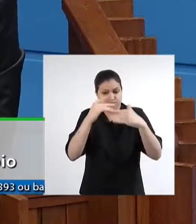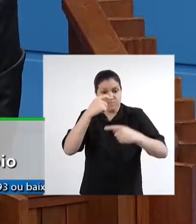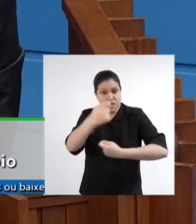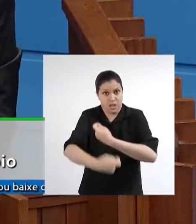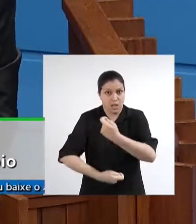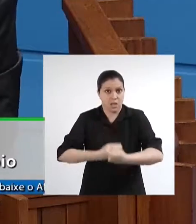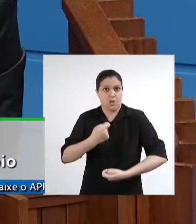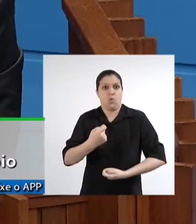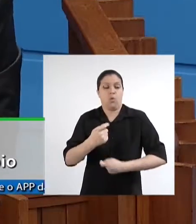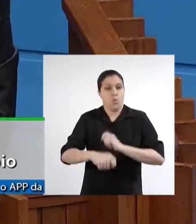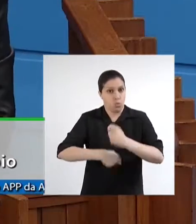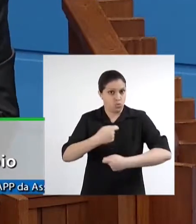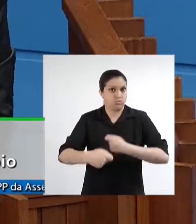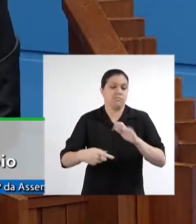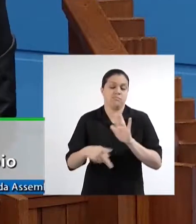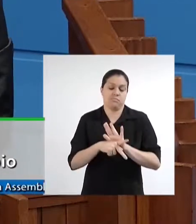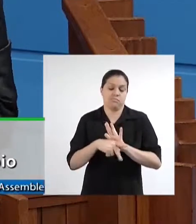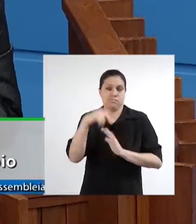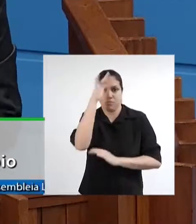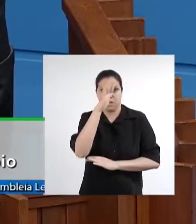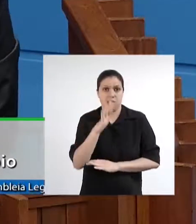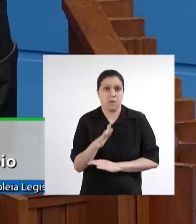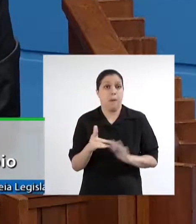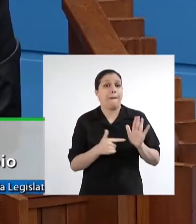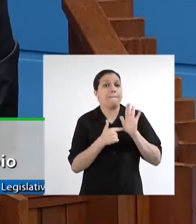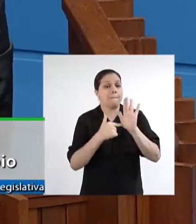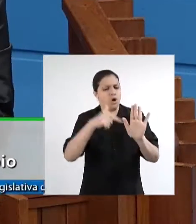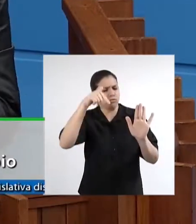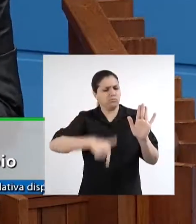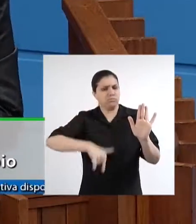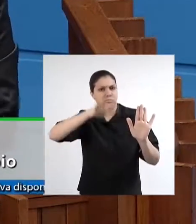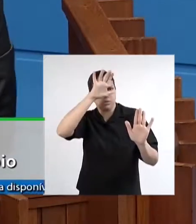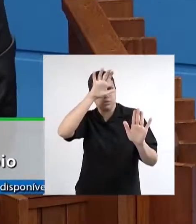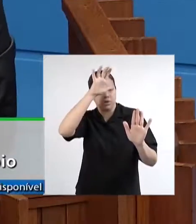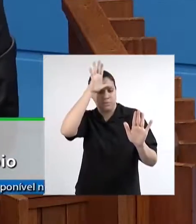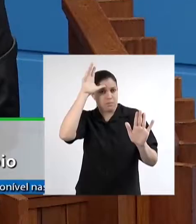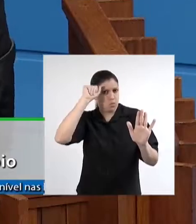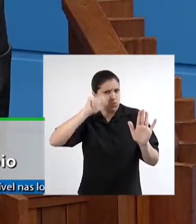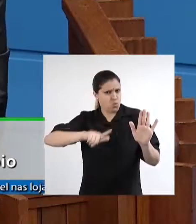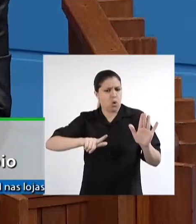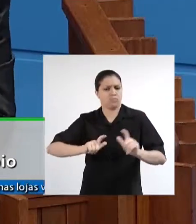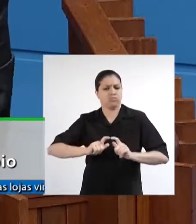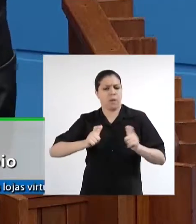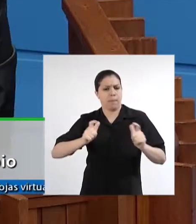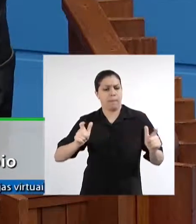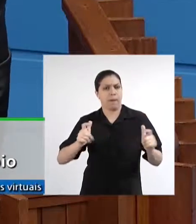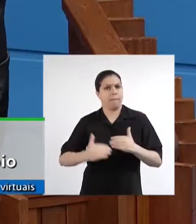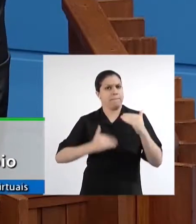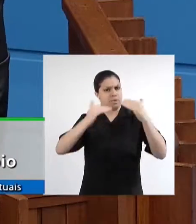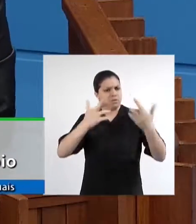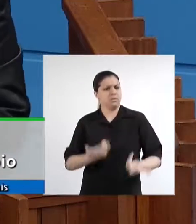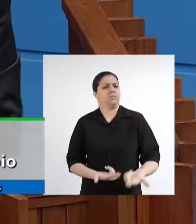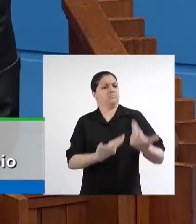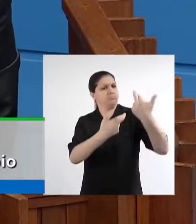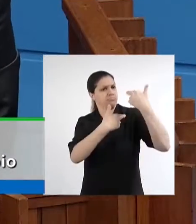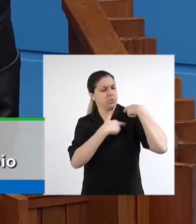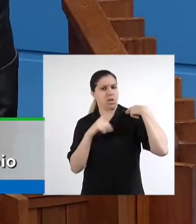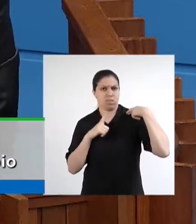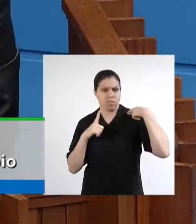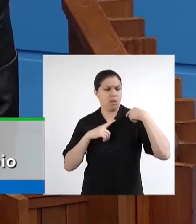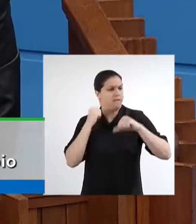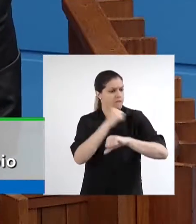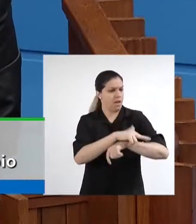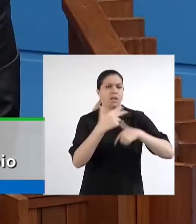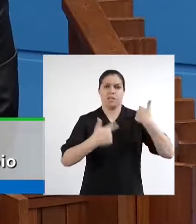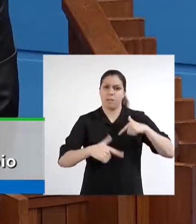do Brasil, mostrando que aqui é um estado que cresce, um estado responsável, um estado que gera emprego e